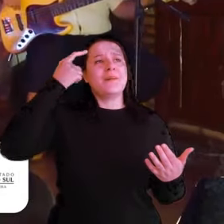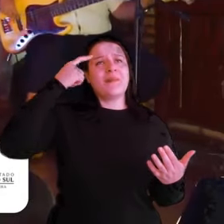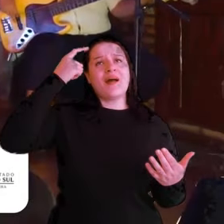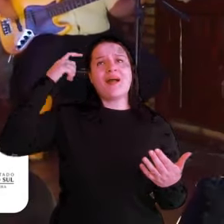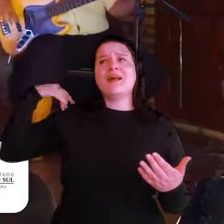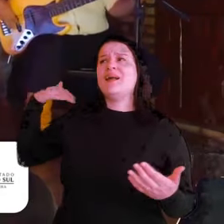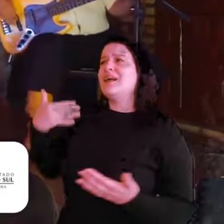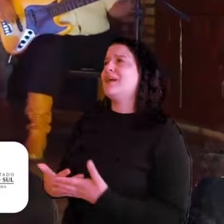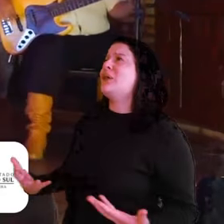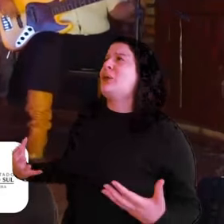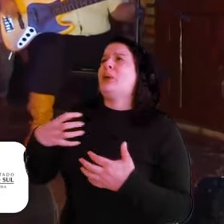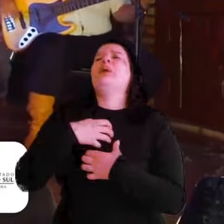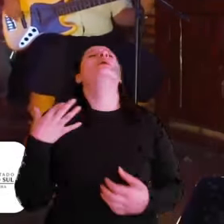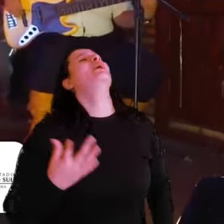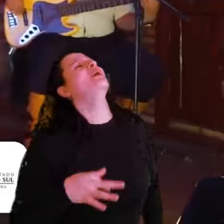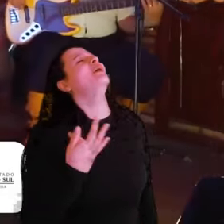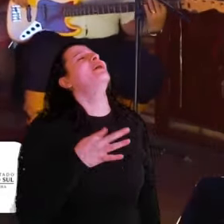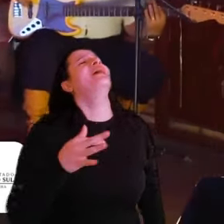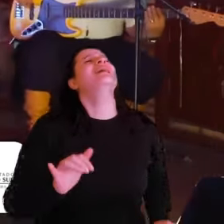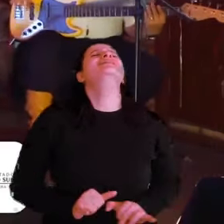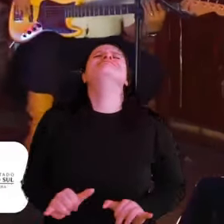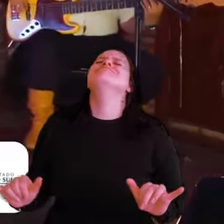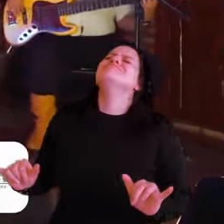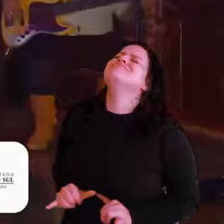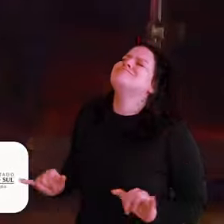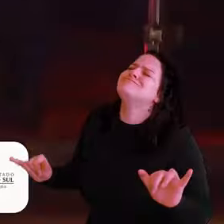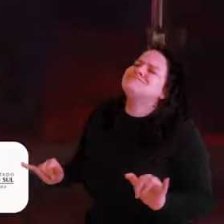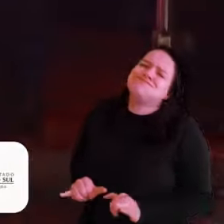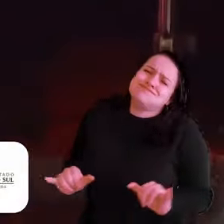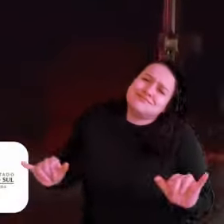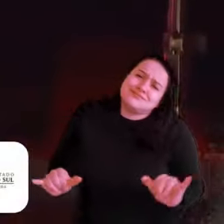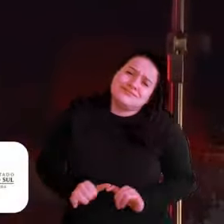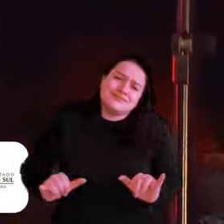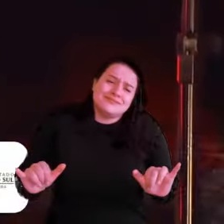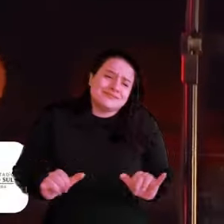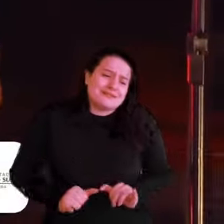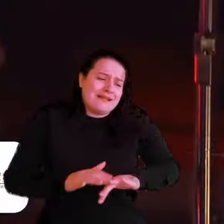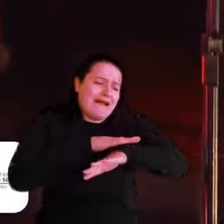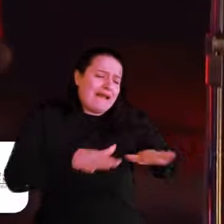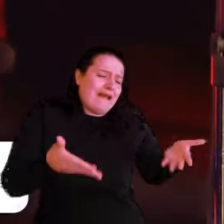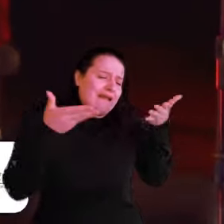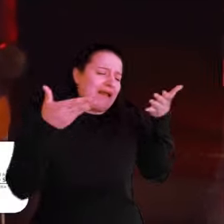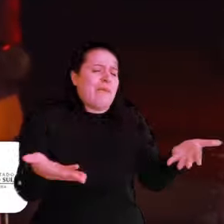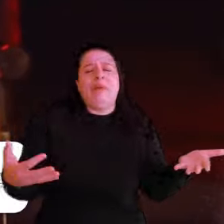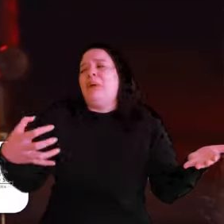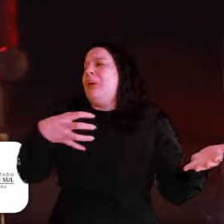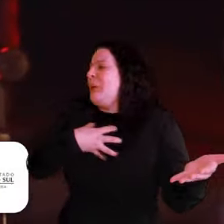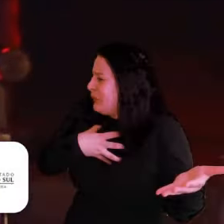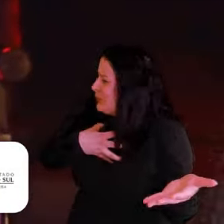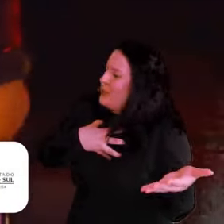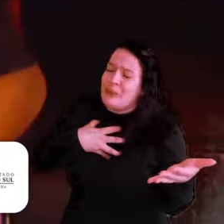Pensa o quanto tá doendo, o quanto eu tô sofrendo, e vê que acabou.